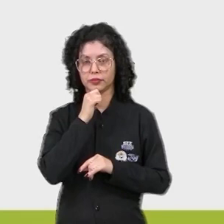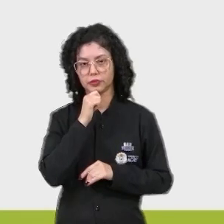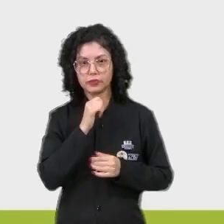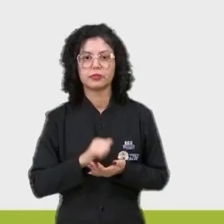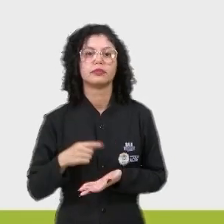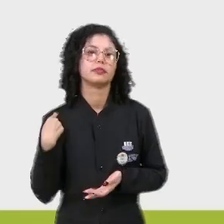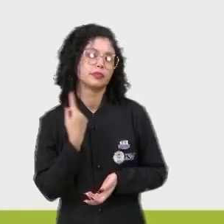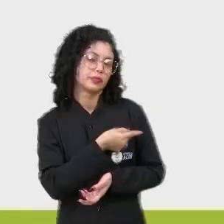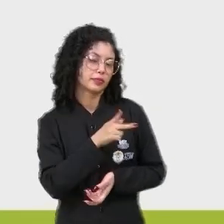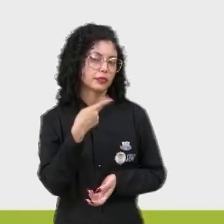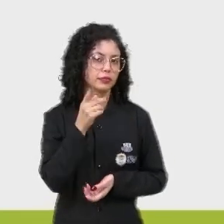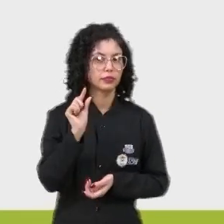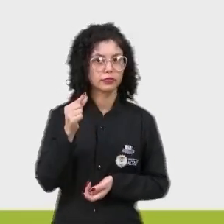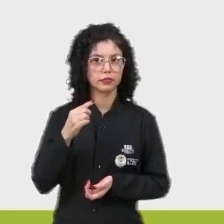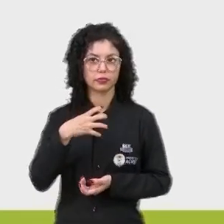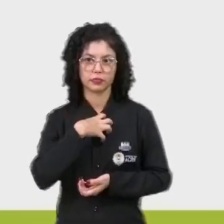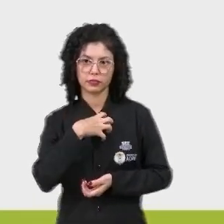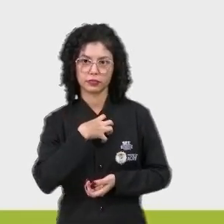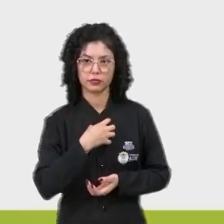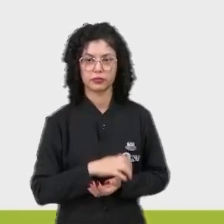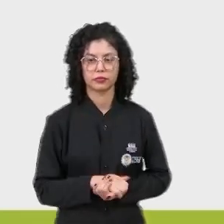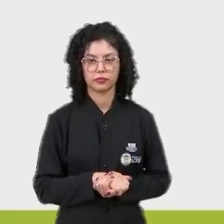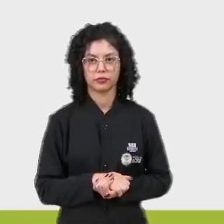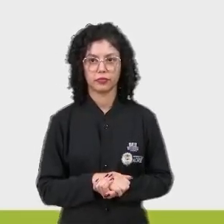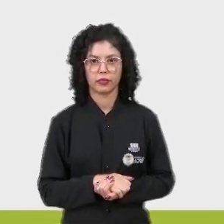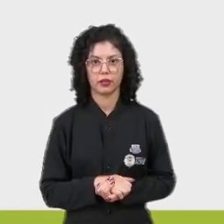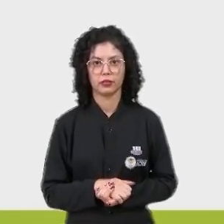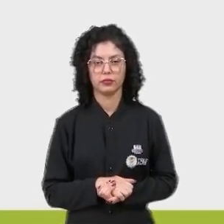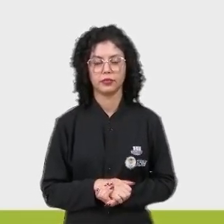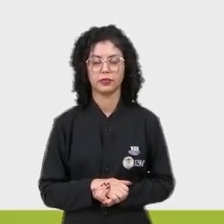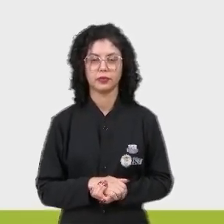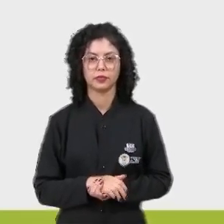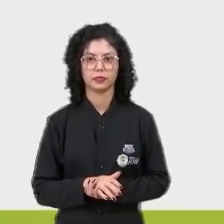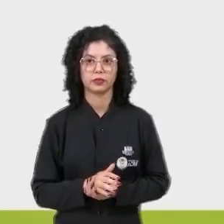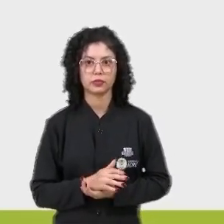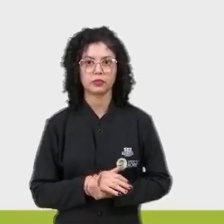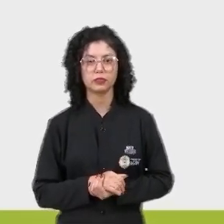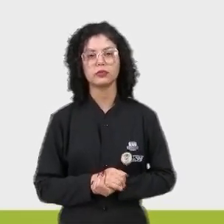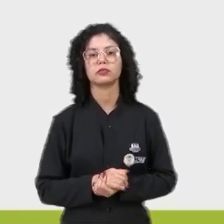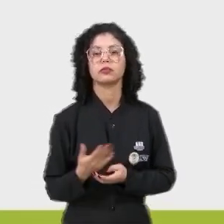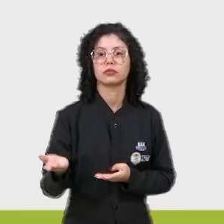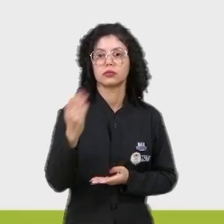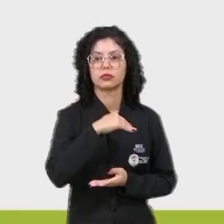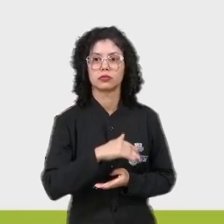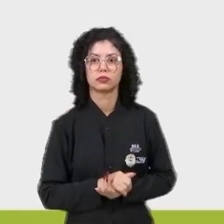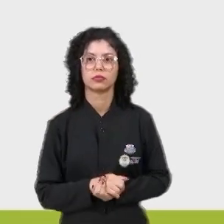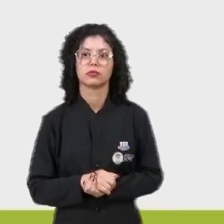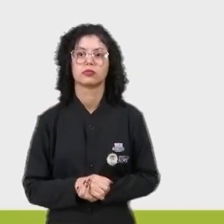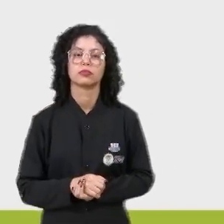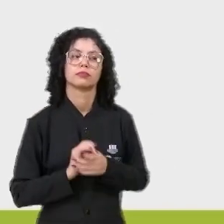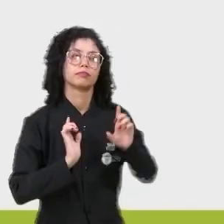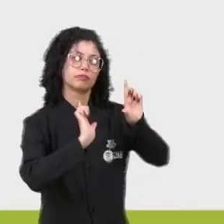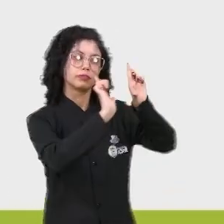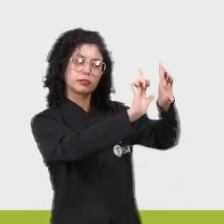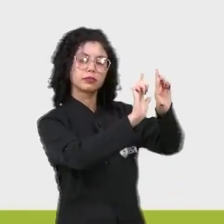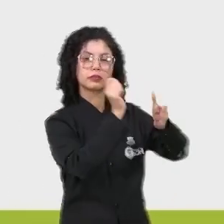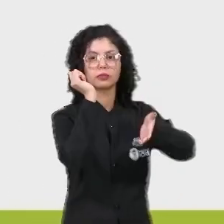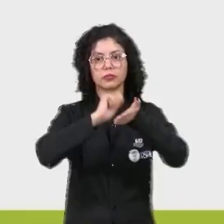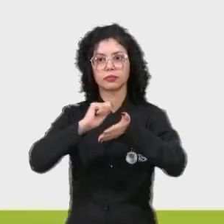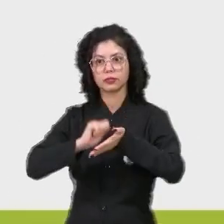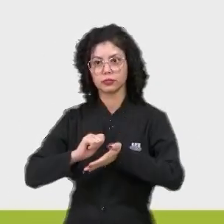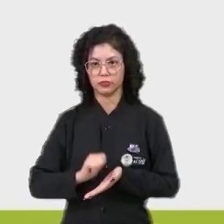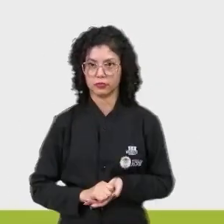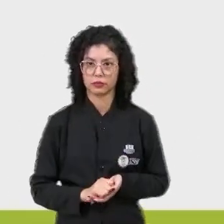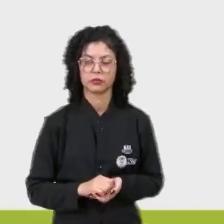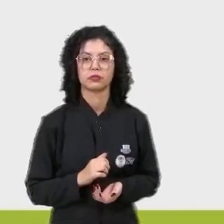para a gente falar um pouco sobre os sentidos, sobre os significados. Vamos lá. Temos aí um cartaz que está escrito,